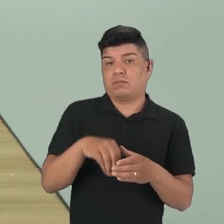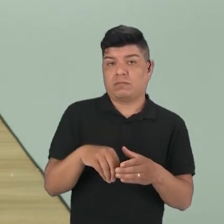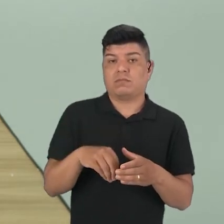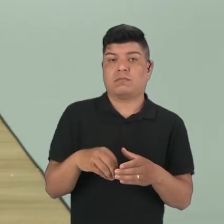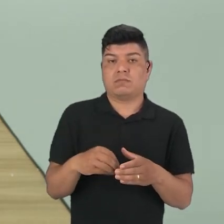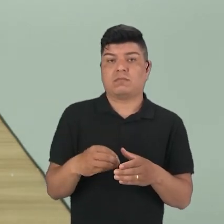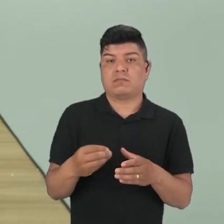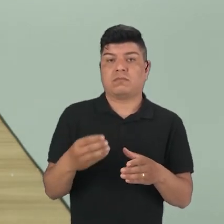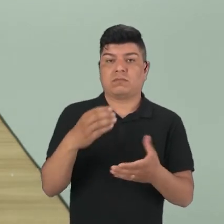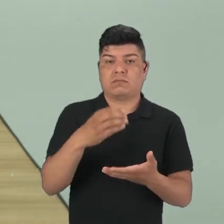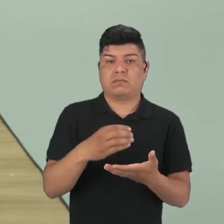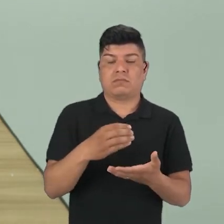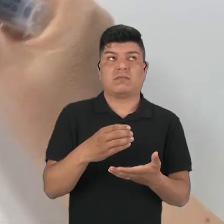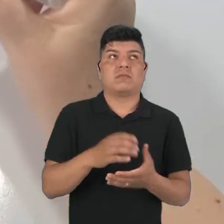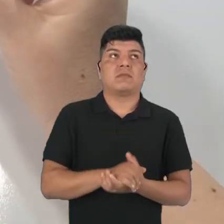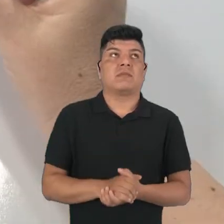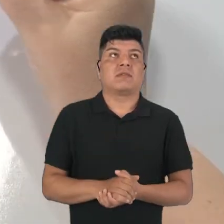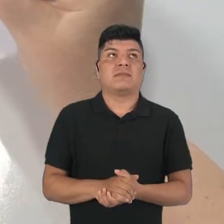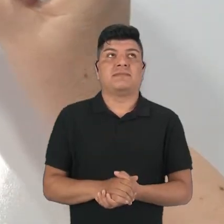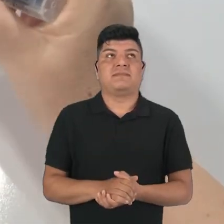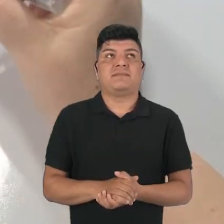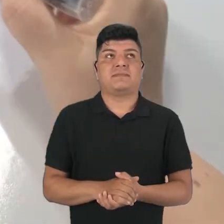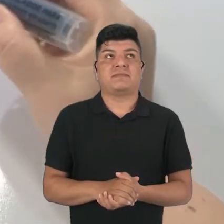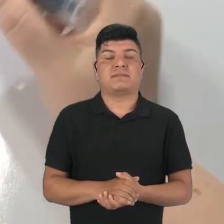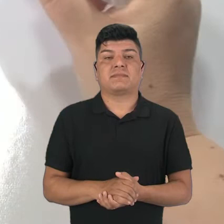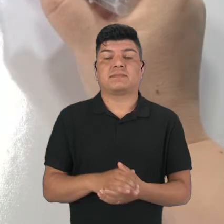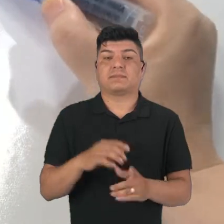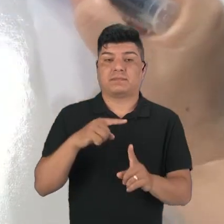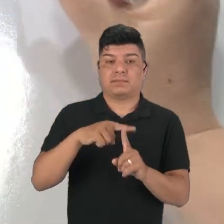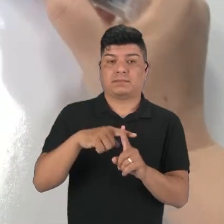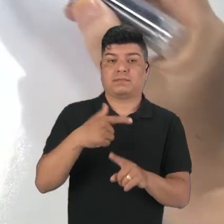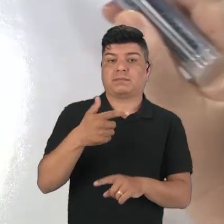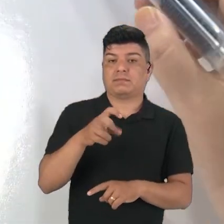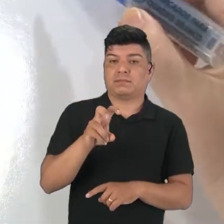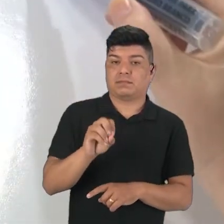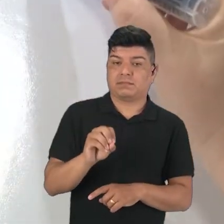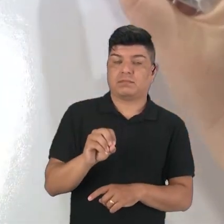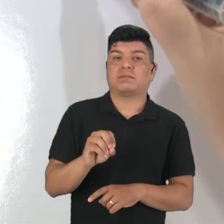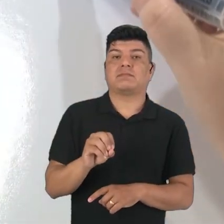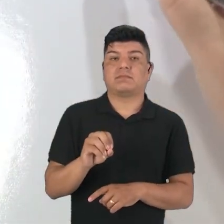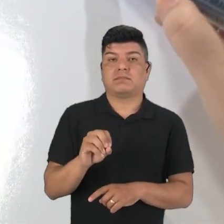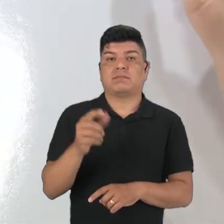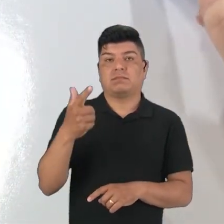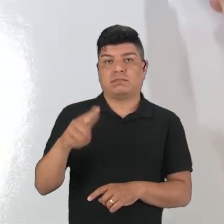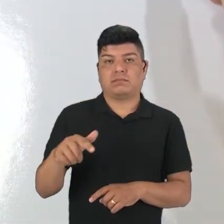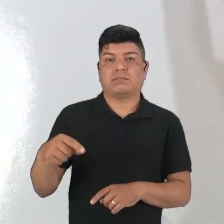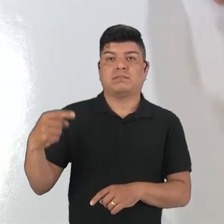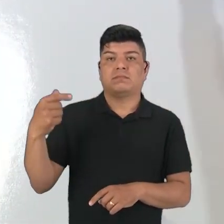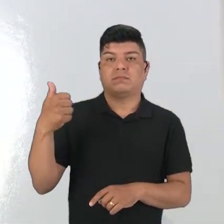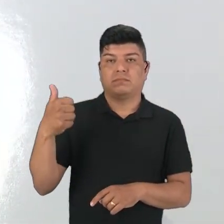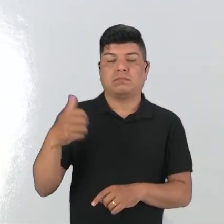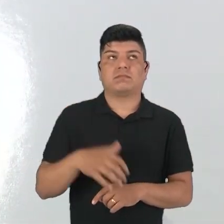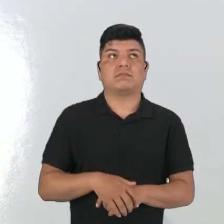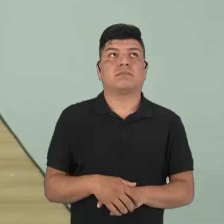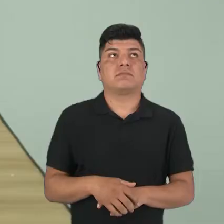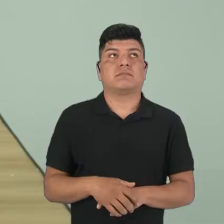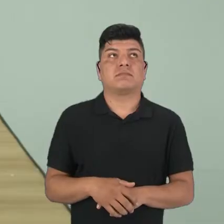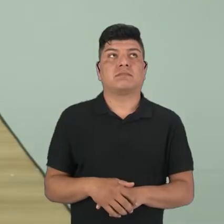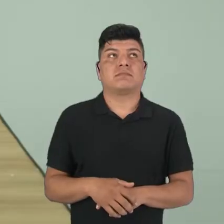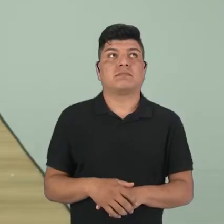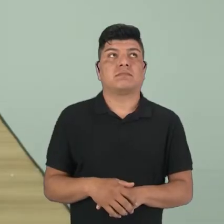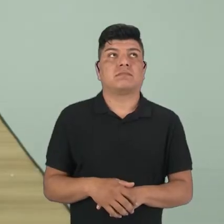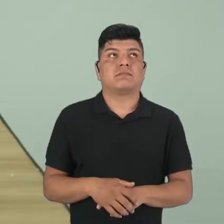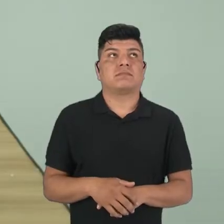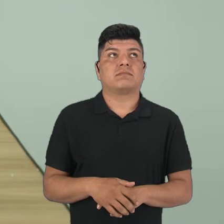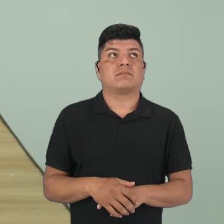mais uma caixa. Deixa eu te mostrar. Mais 250, eu tenho mais um recipiente, né? Como se